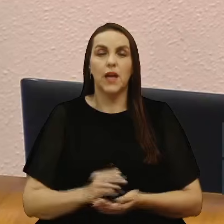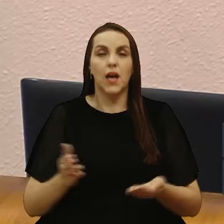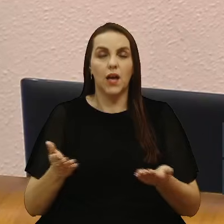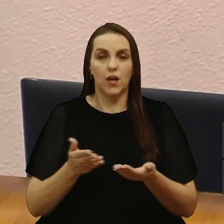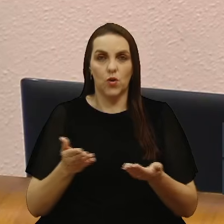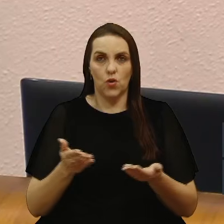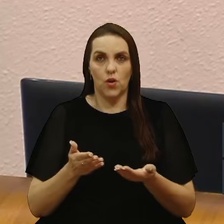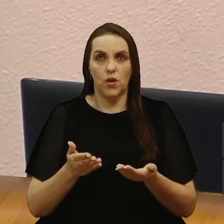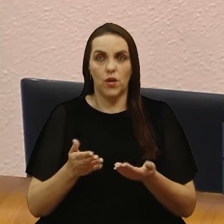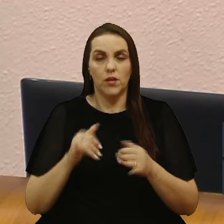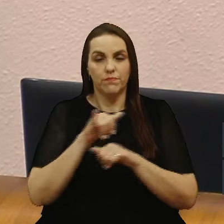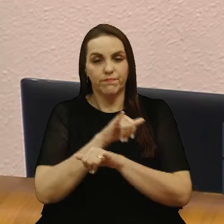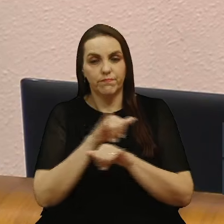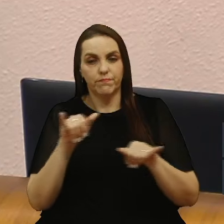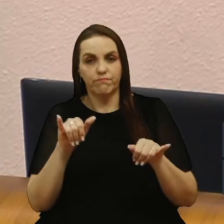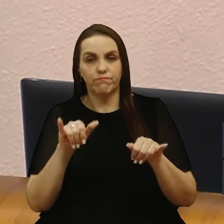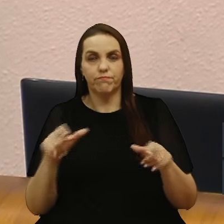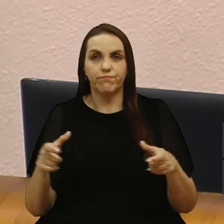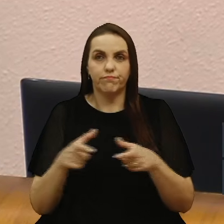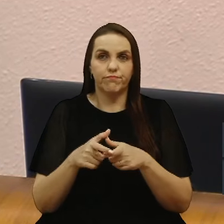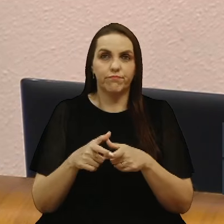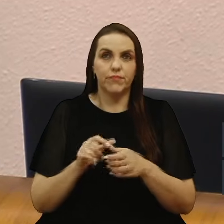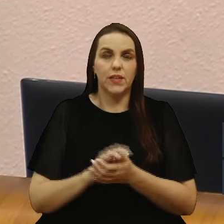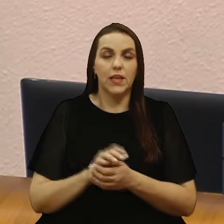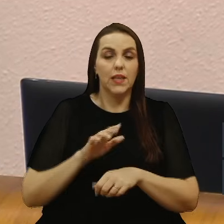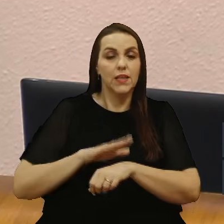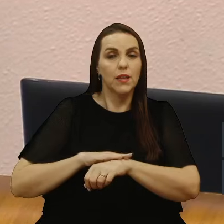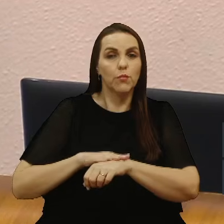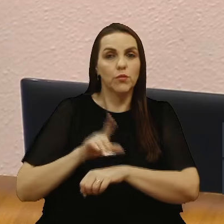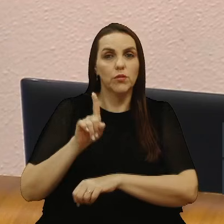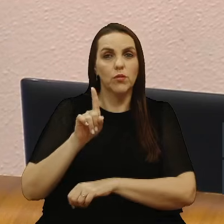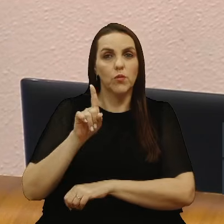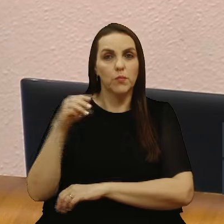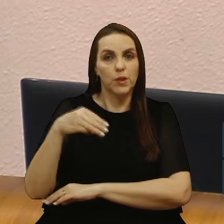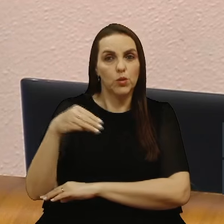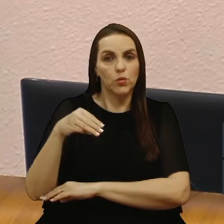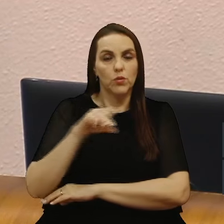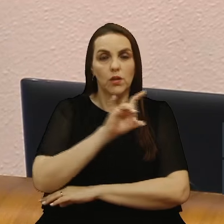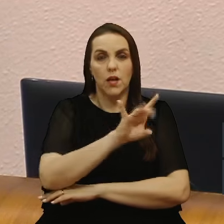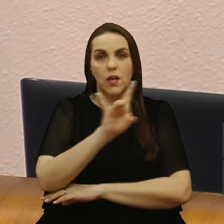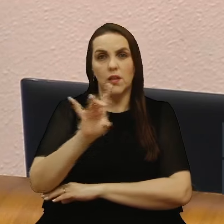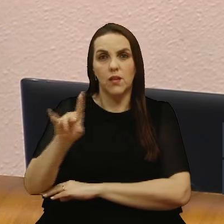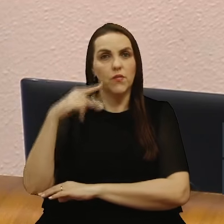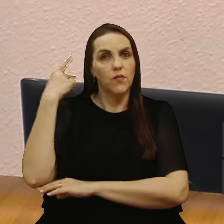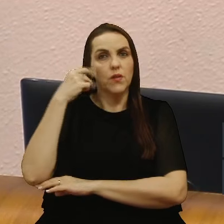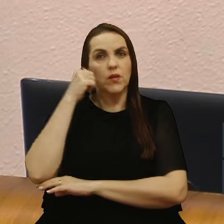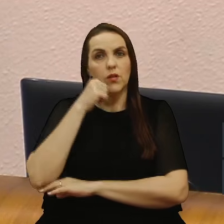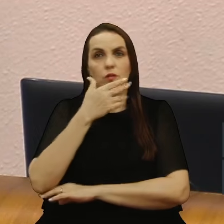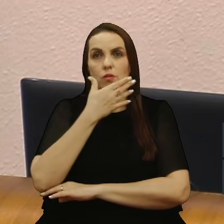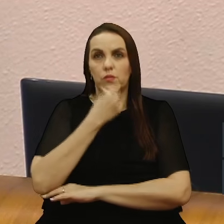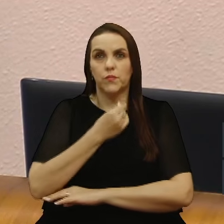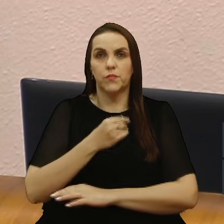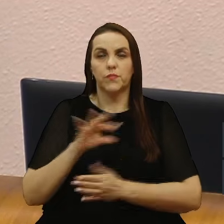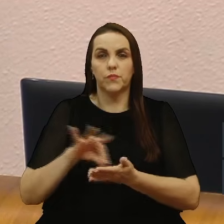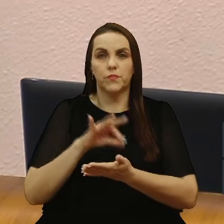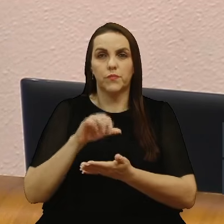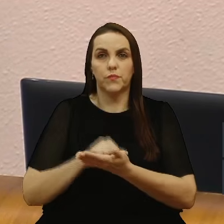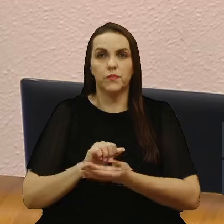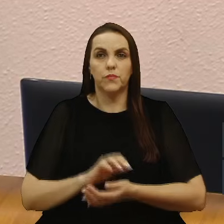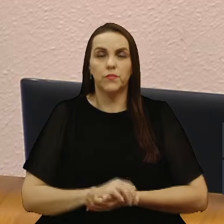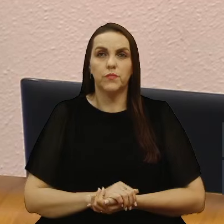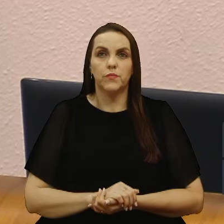passo das pequenas comunicações pelo tempo de 1 minuto por vereadora ou vereador